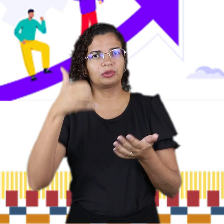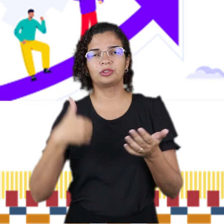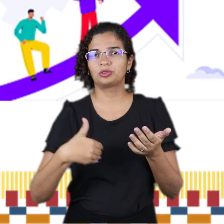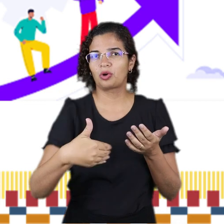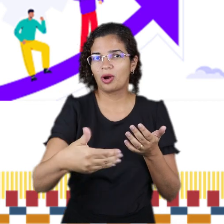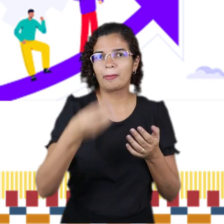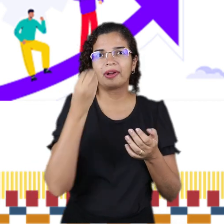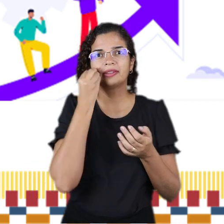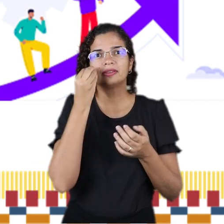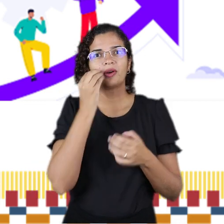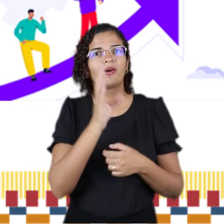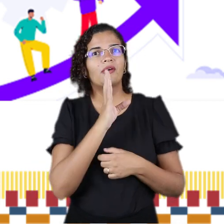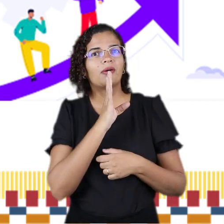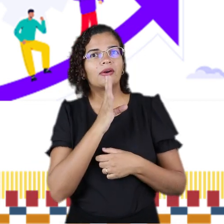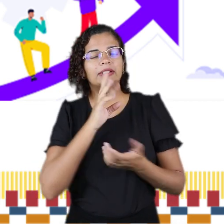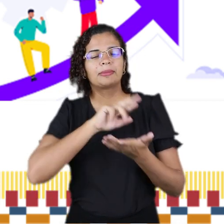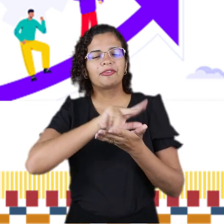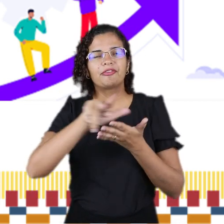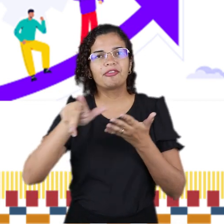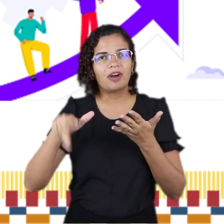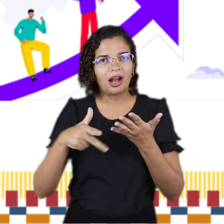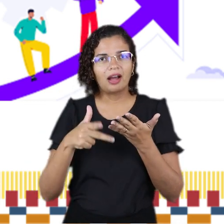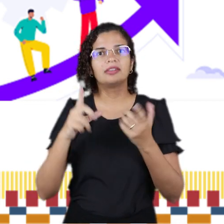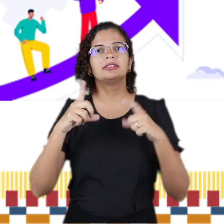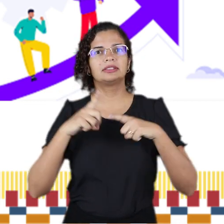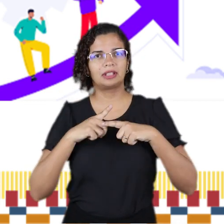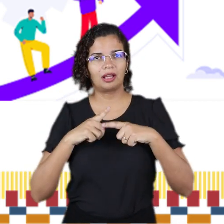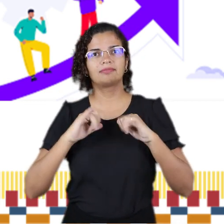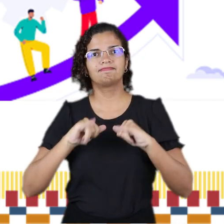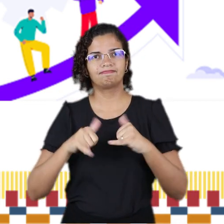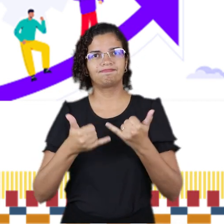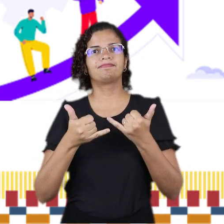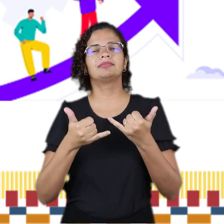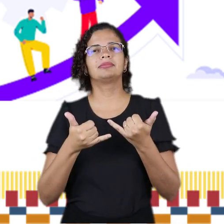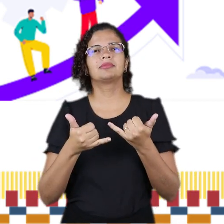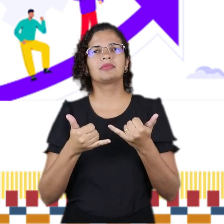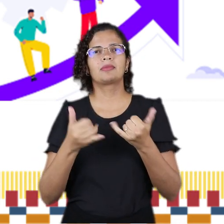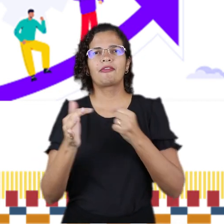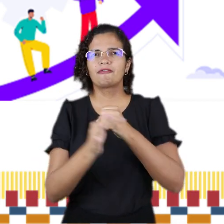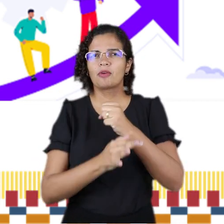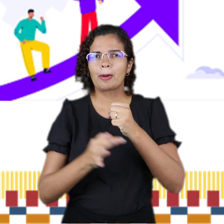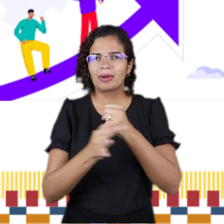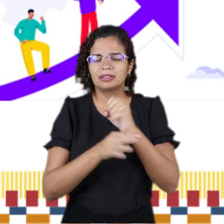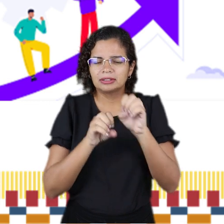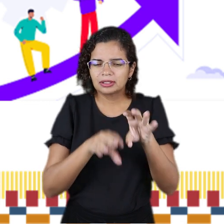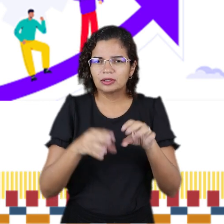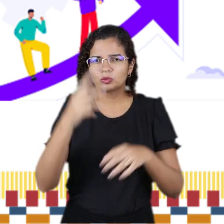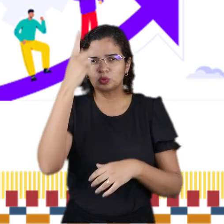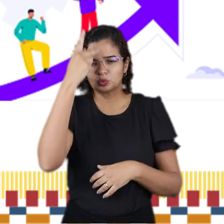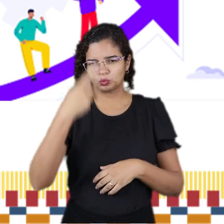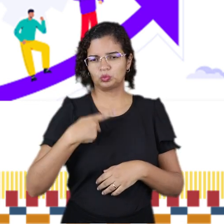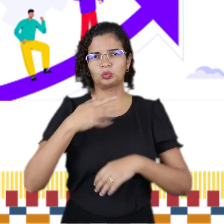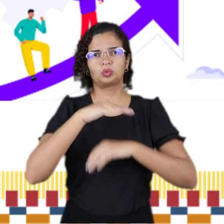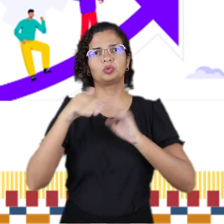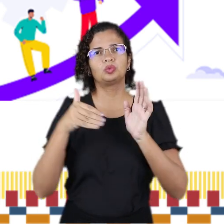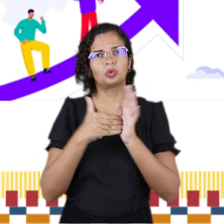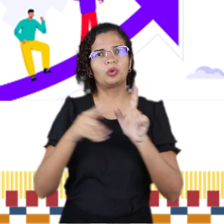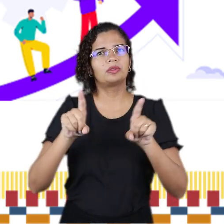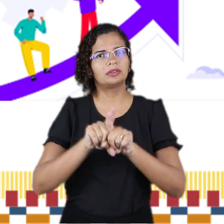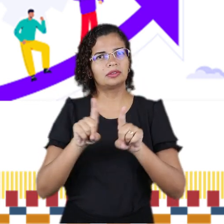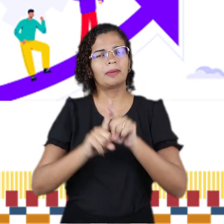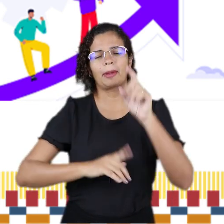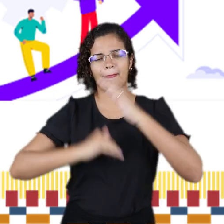conhecimento diversas, né? Recorrerem, né? A formação integral, integradora, inclusive a formação profissional